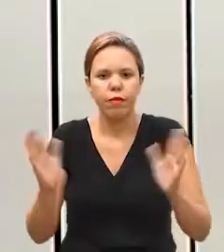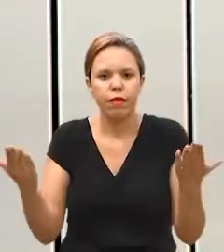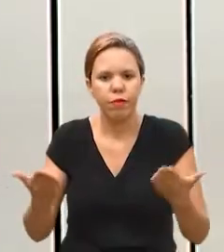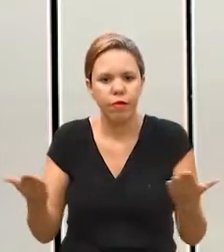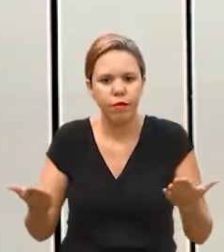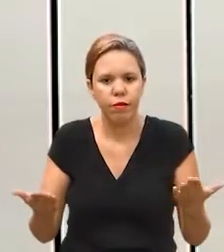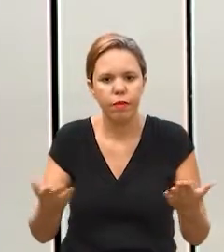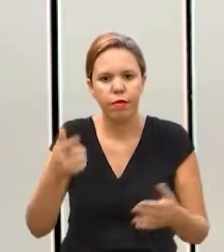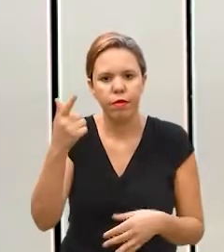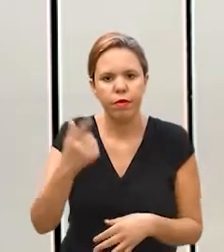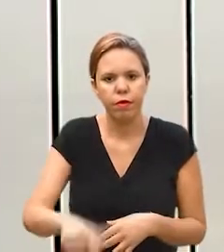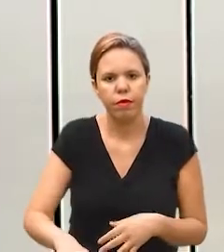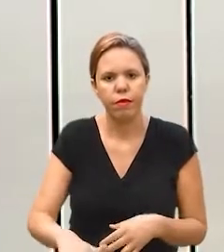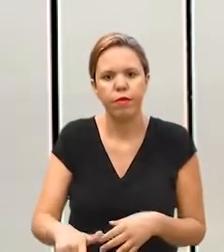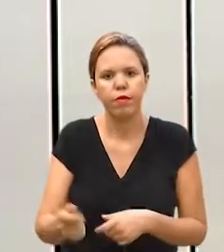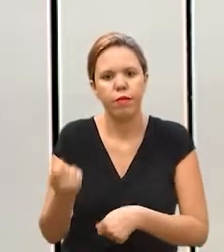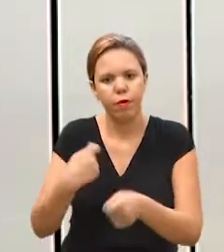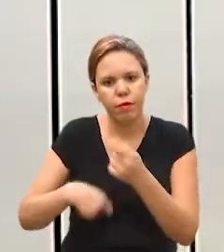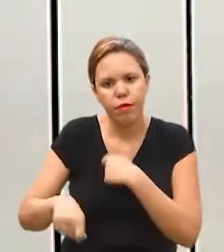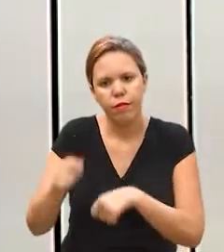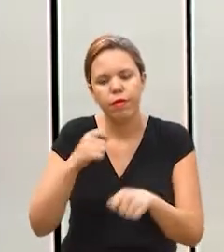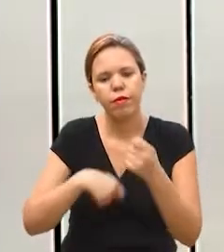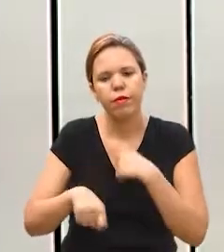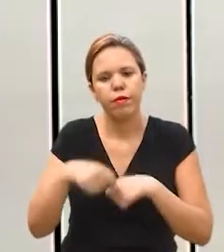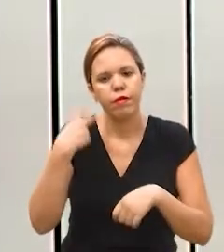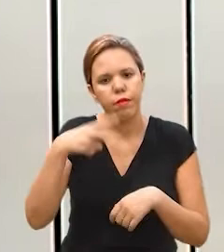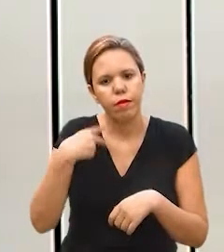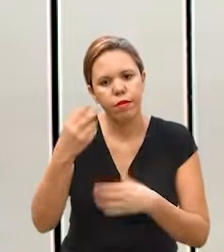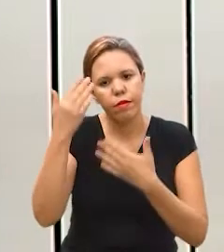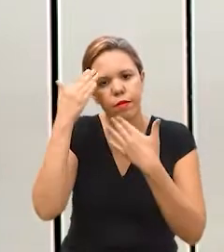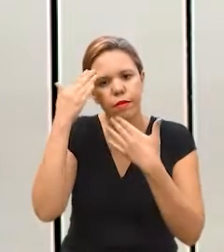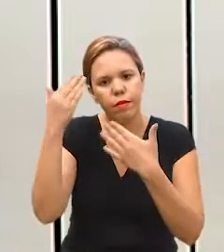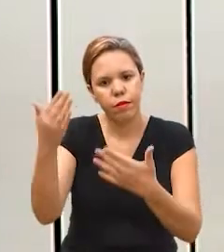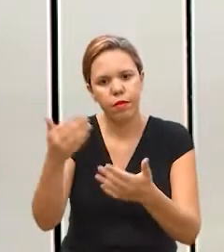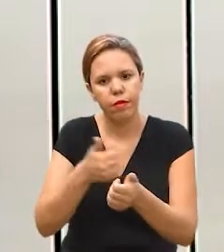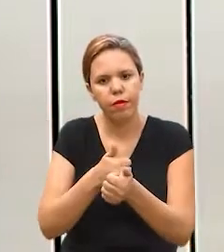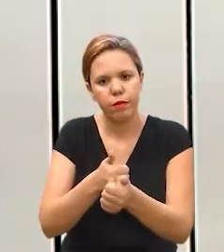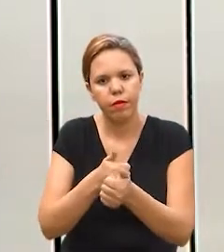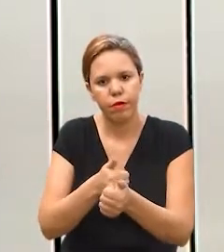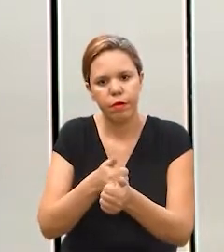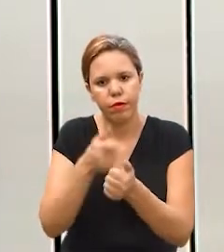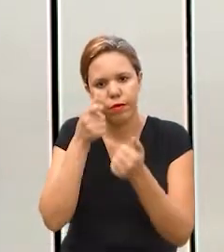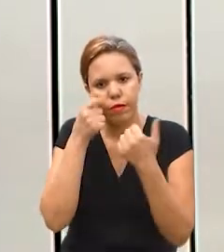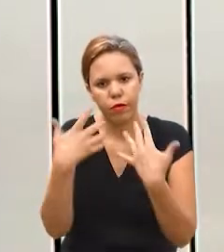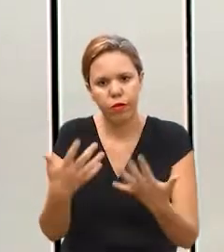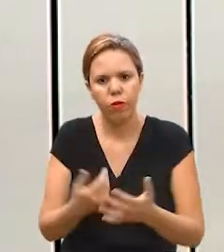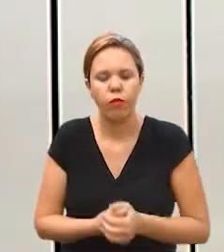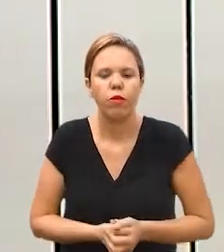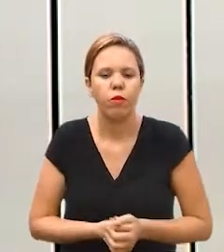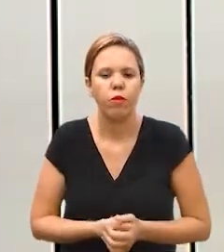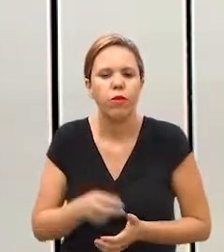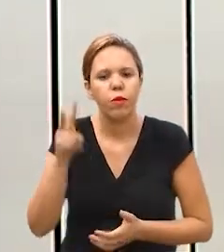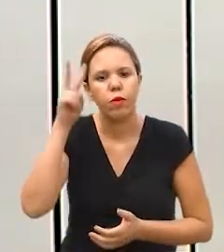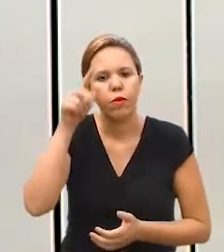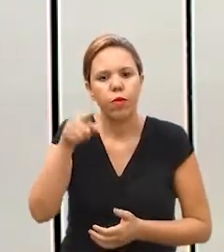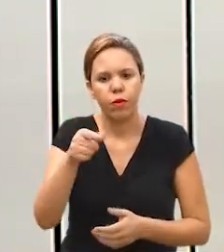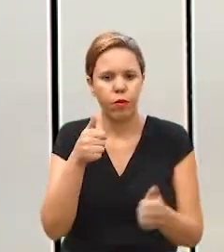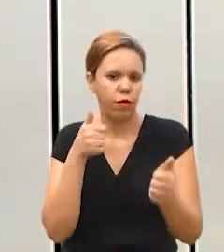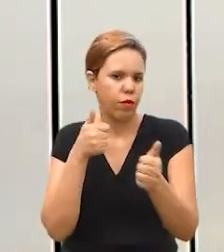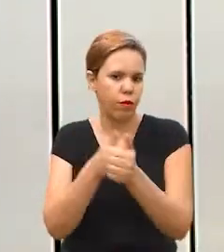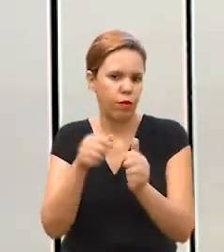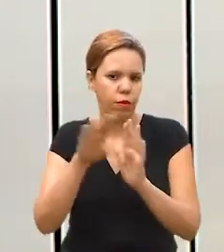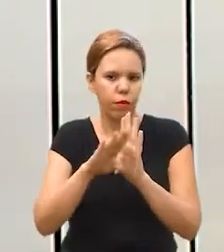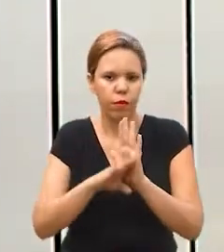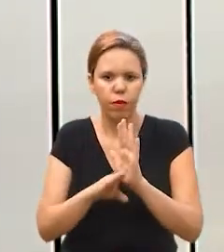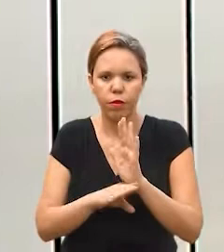Olá, está no ar mais um programa Questão de Ordem. Desde já eu quero te agradecer pela companhia e audiência. Lembrando que você acompanha o